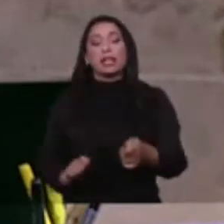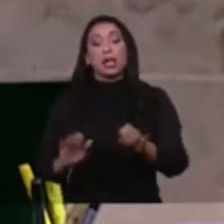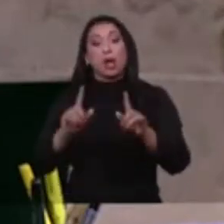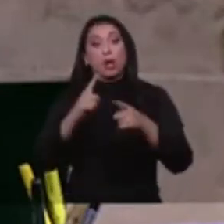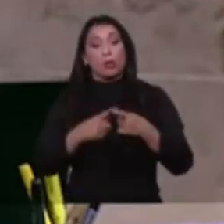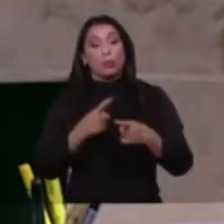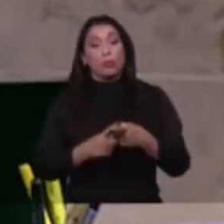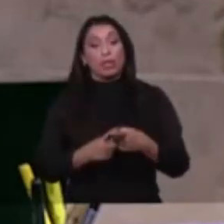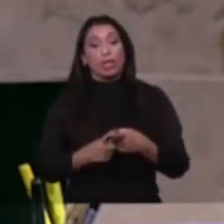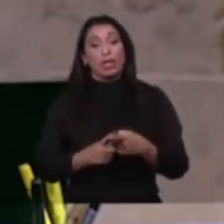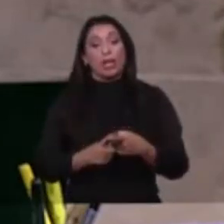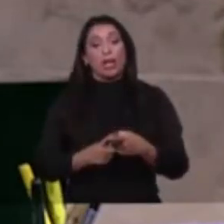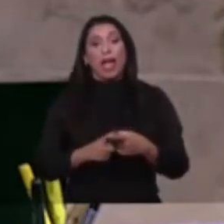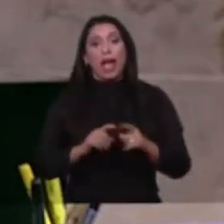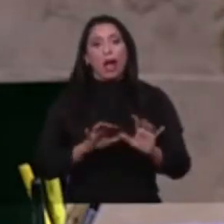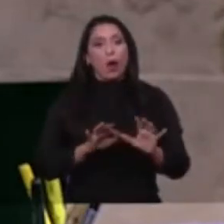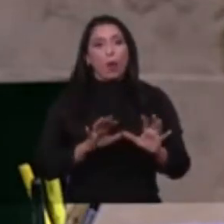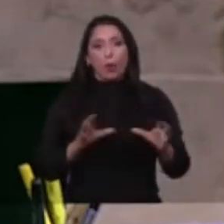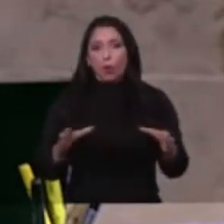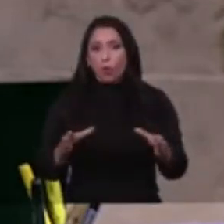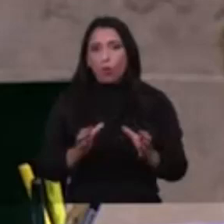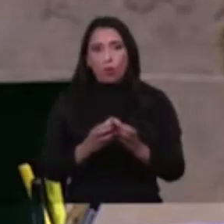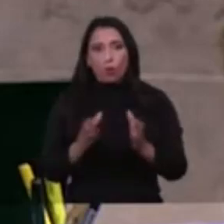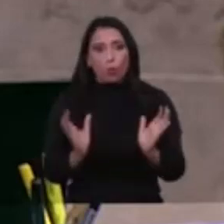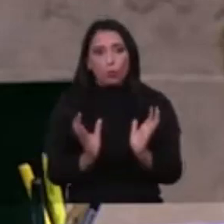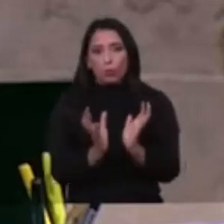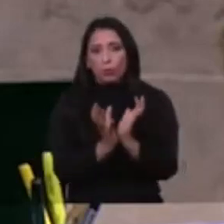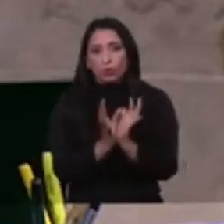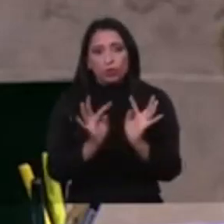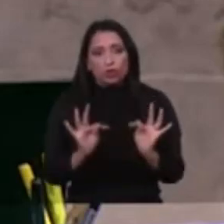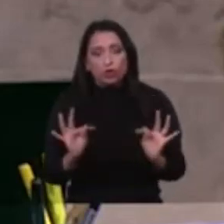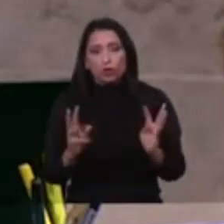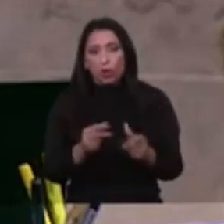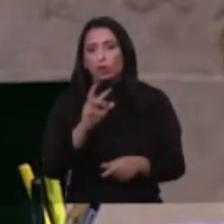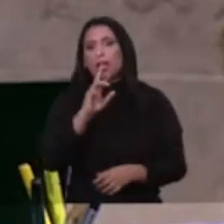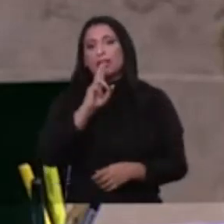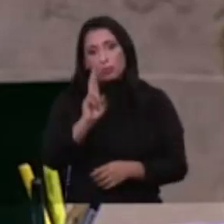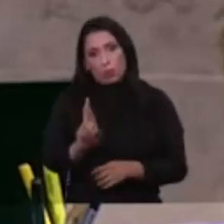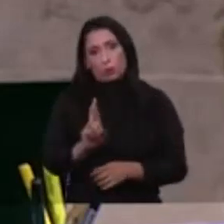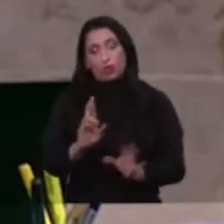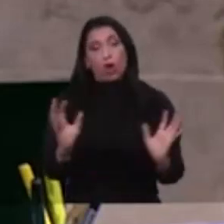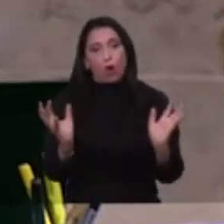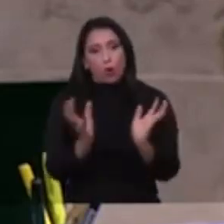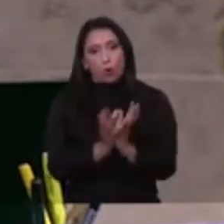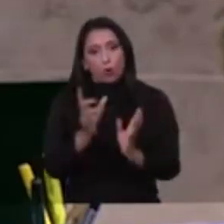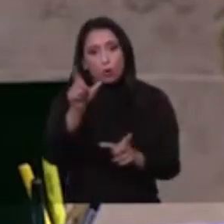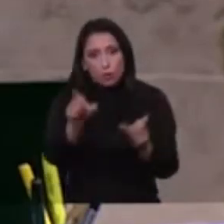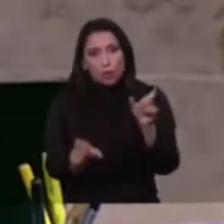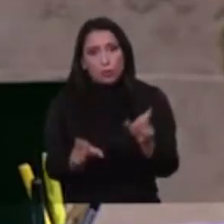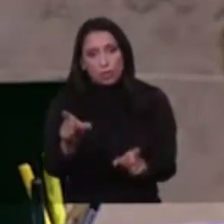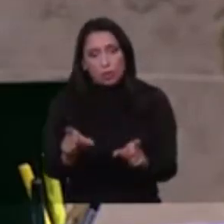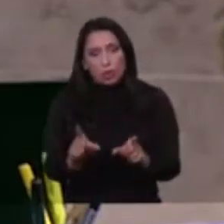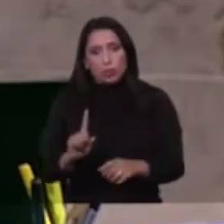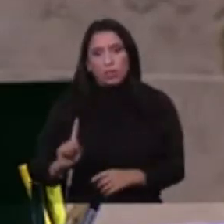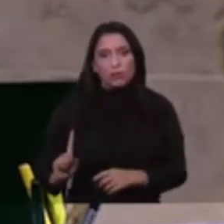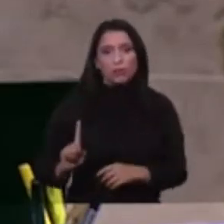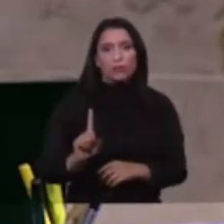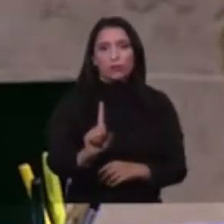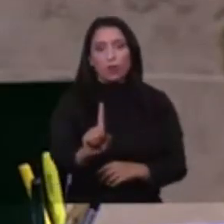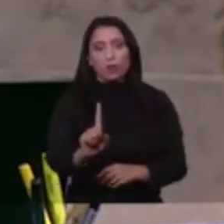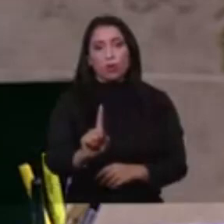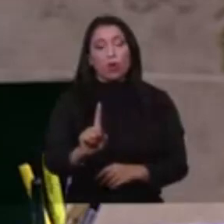pelo resultado a multidão, a turba, aquele grupo de pessoas que mantiveram um